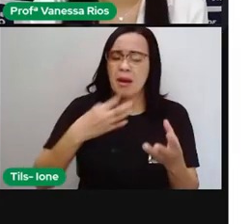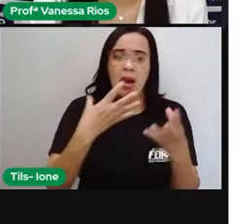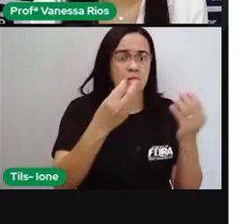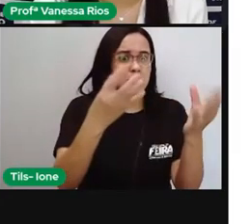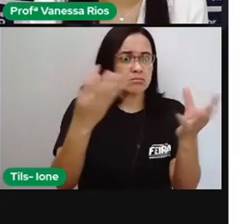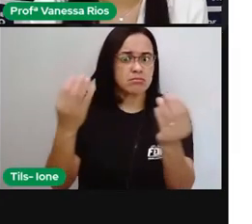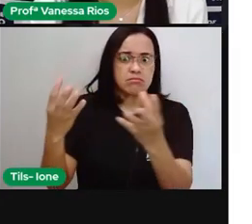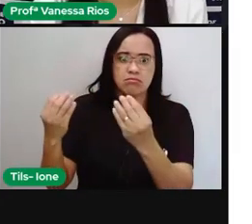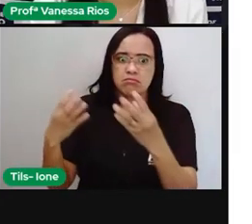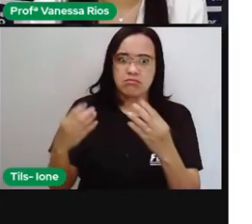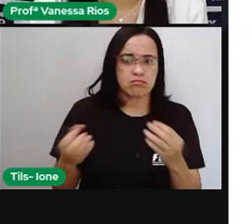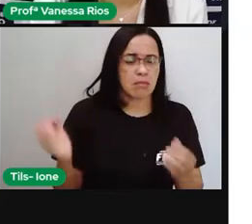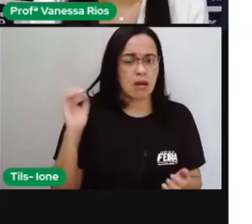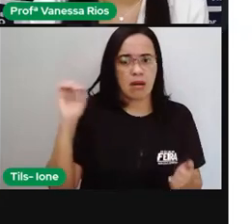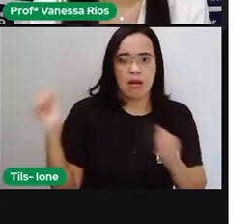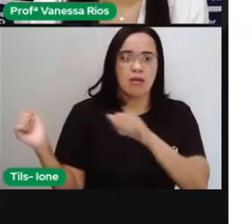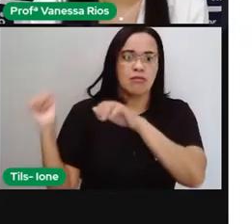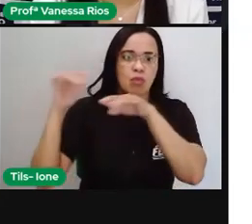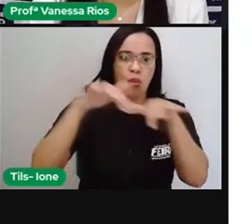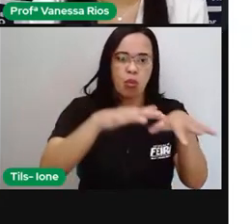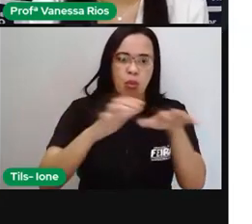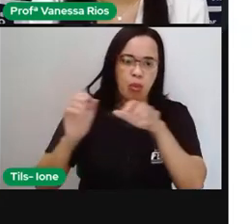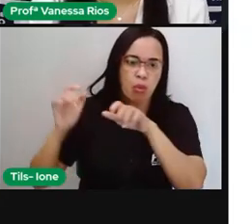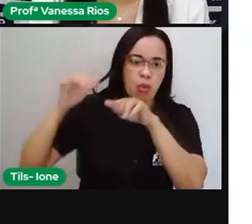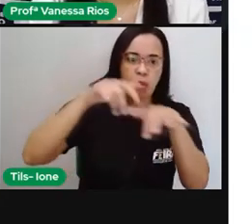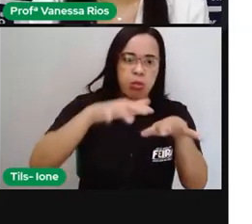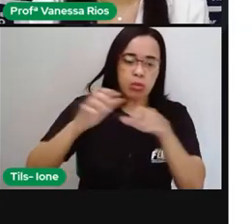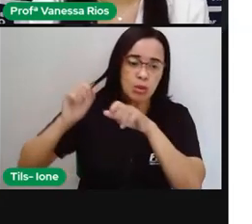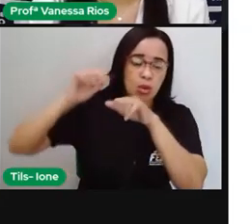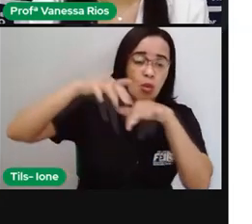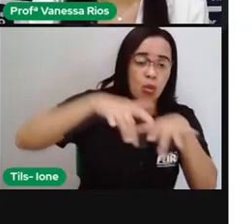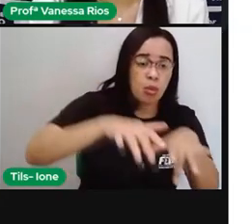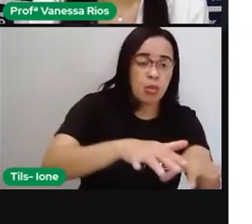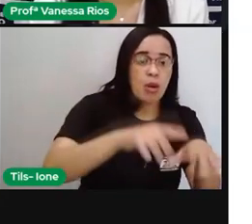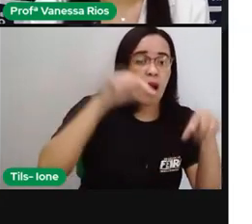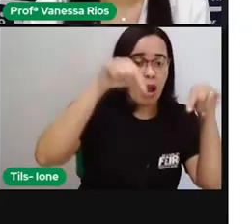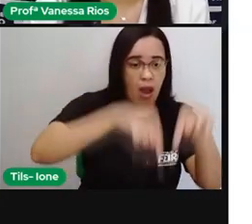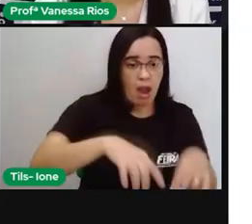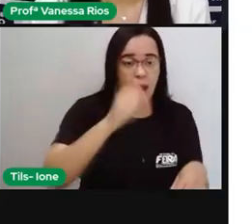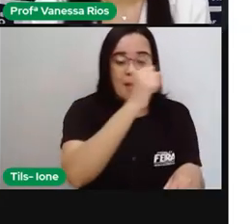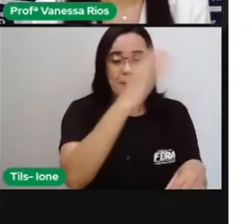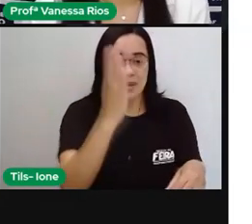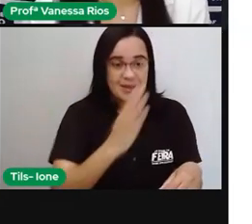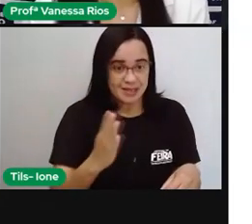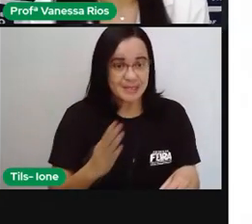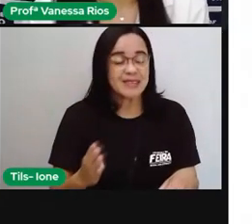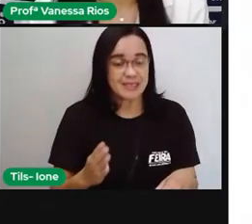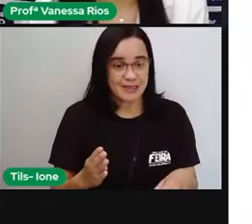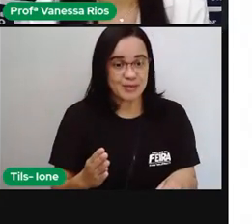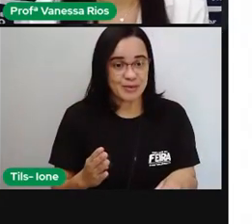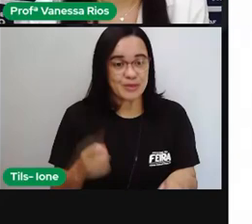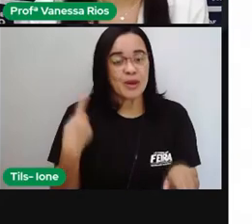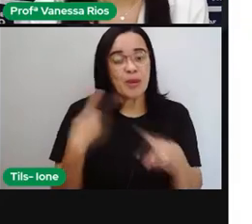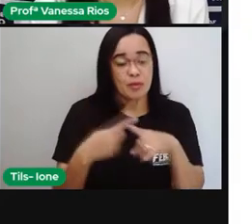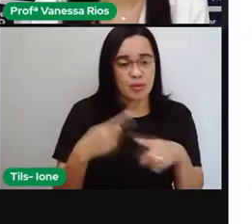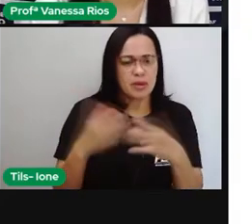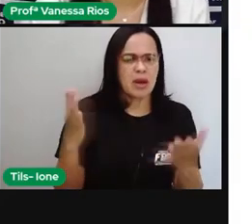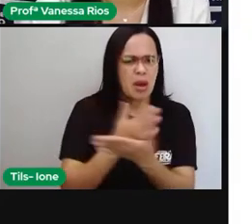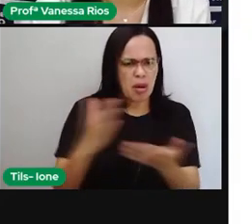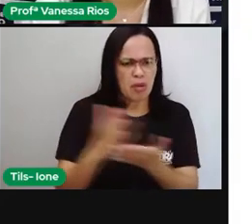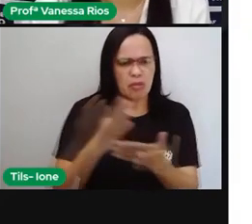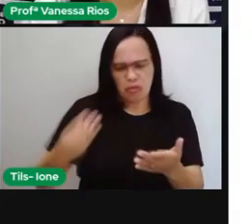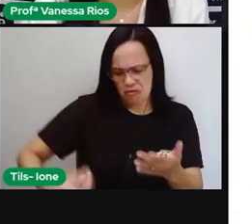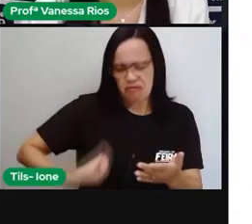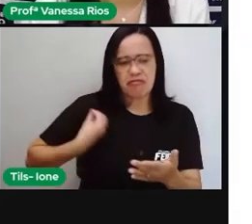diversas procedências vieram para o Brasil. Vinham aí também, né, em busca de melhoria de vida, em condições